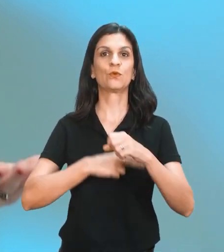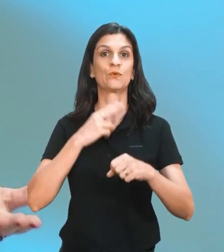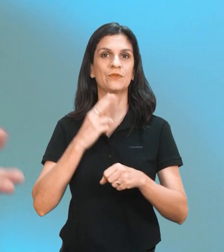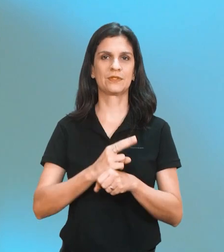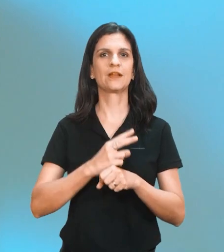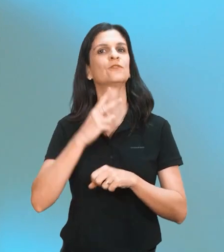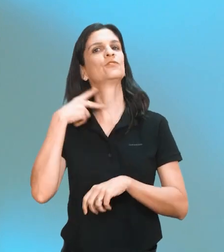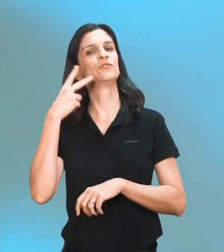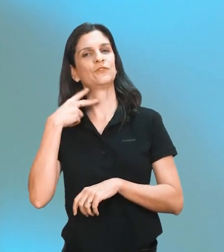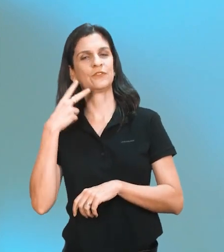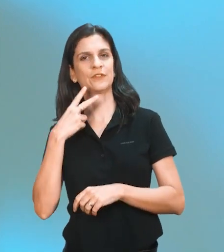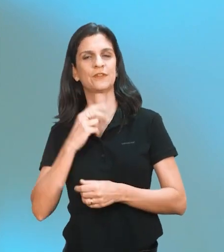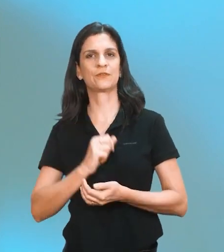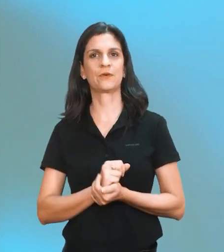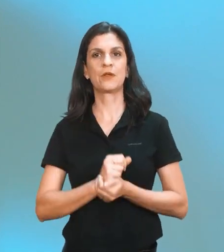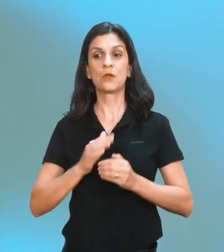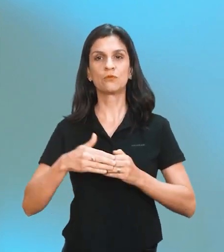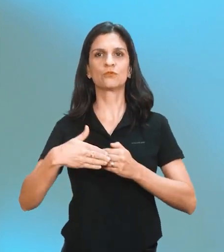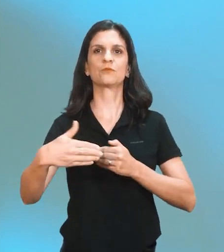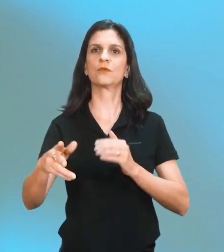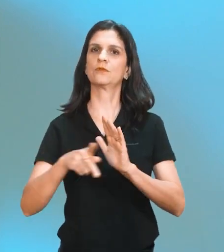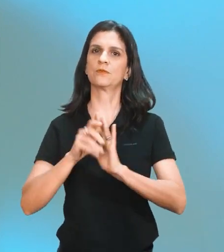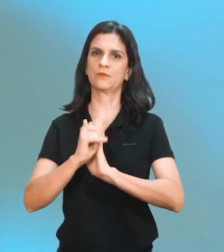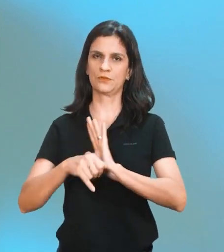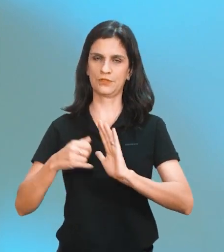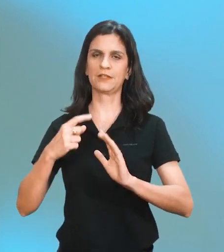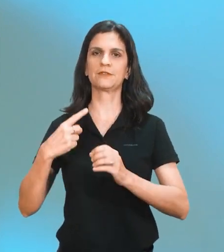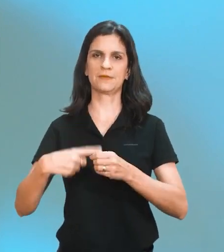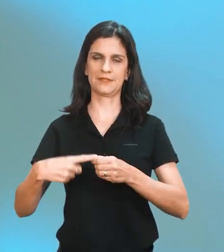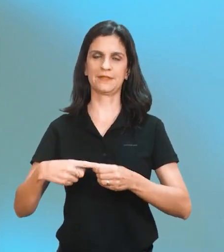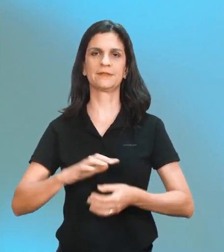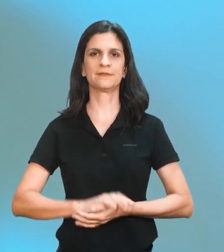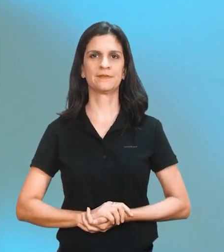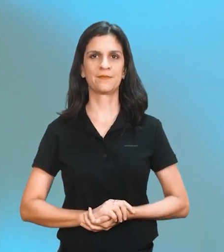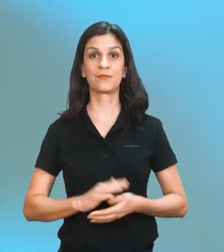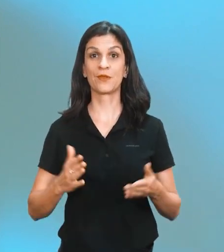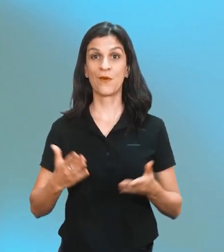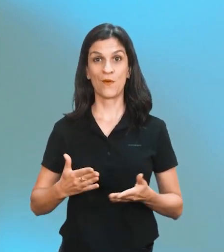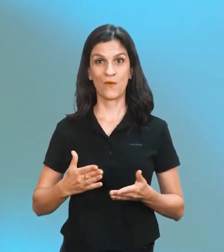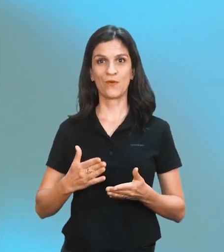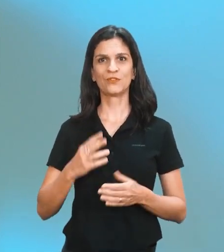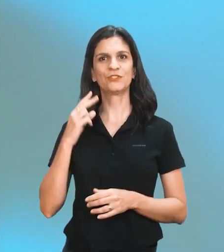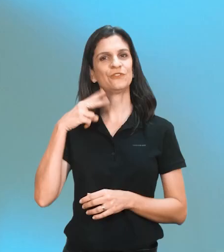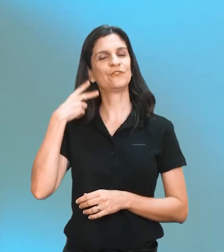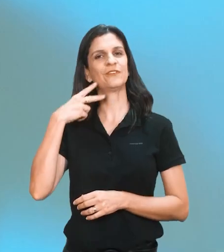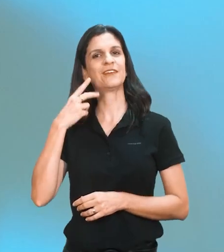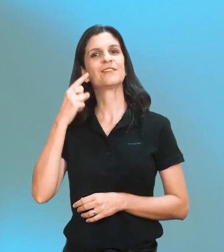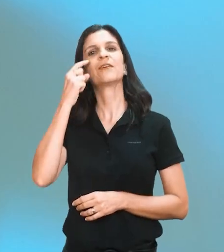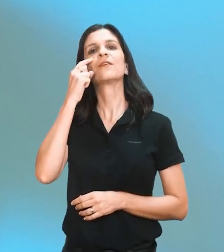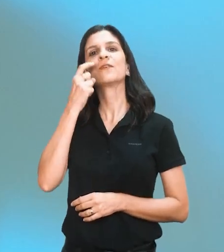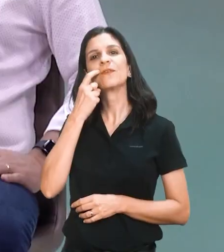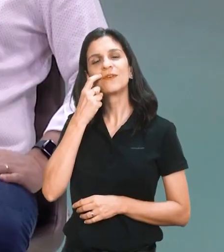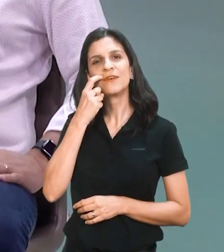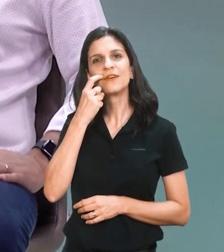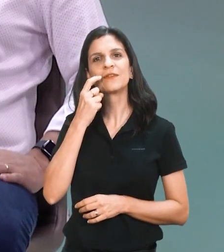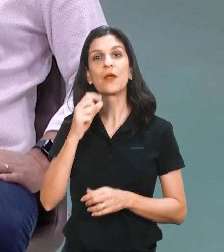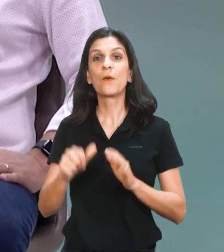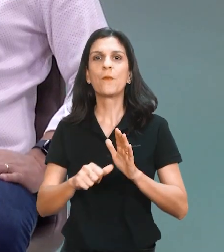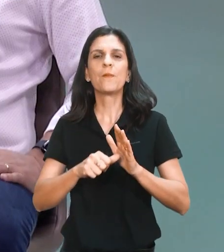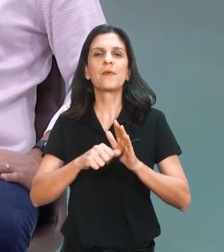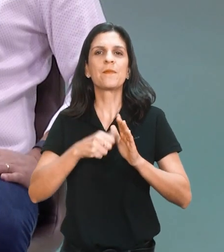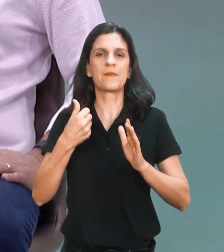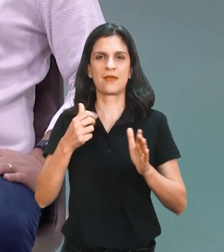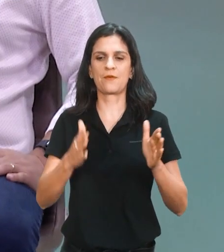quais são os seus próximos projetos para a cidade. Hoje estamos com o vereador Clodoilson Pires, que está no